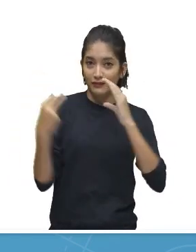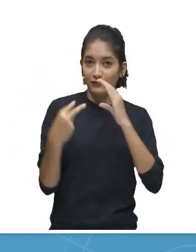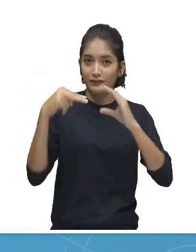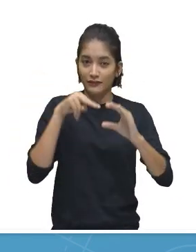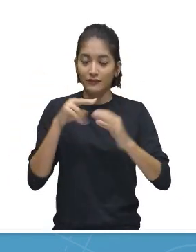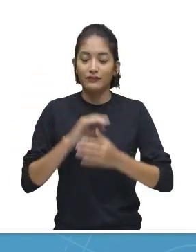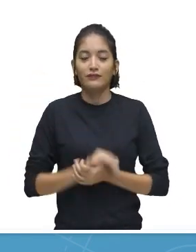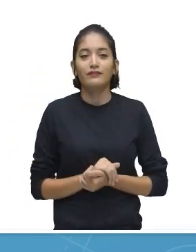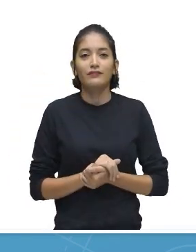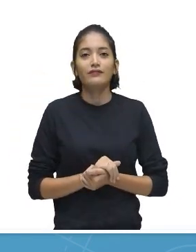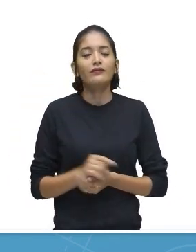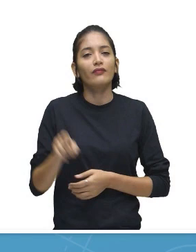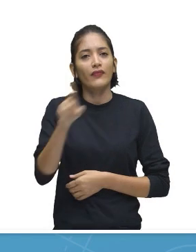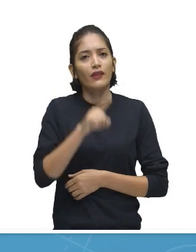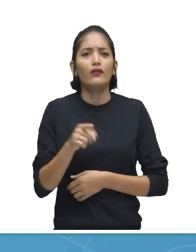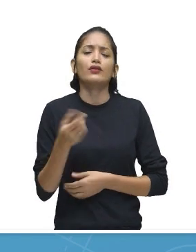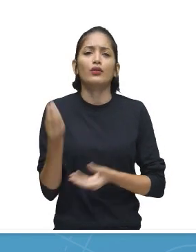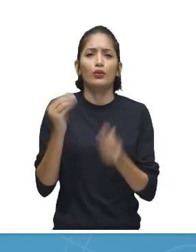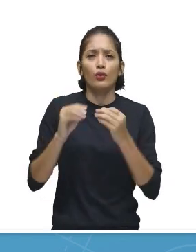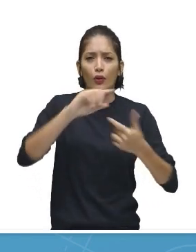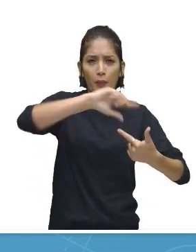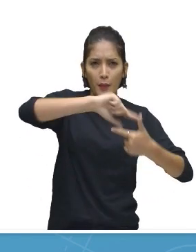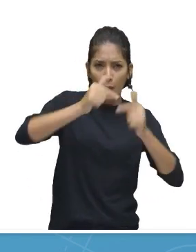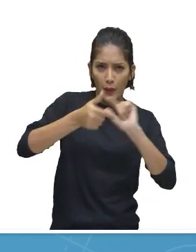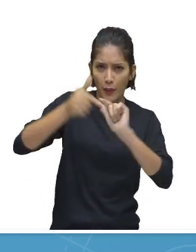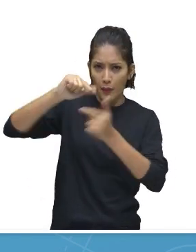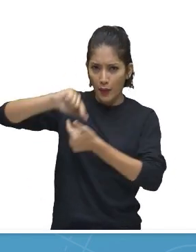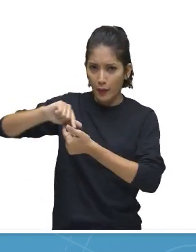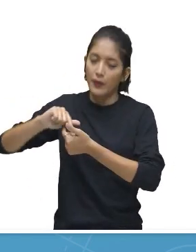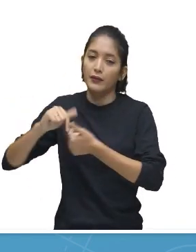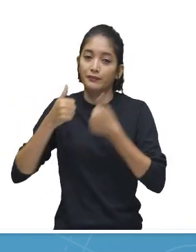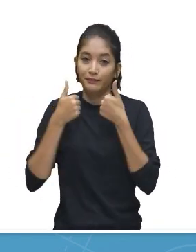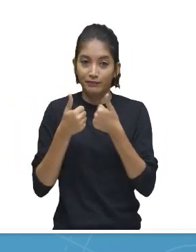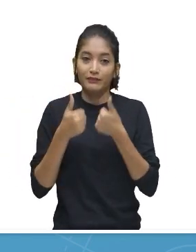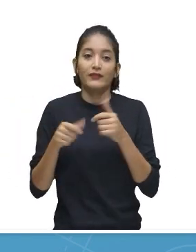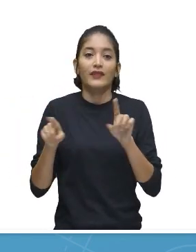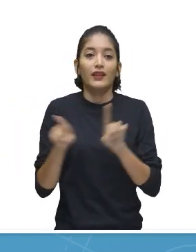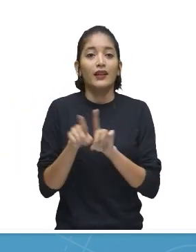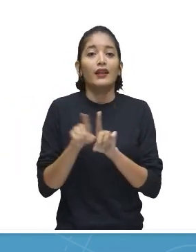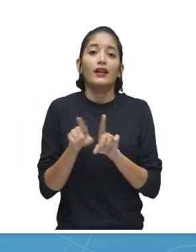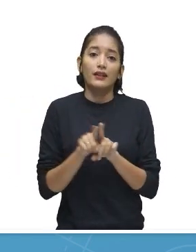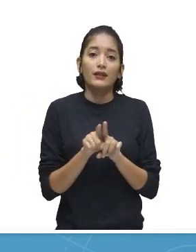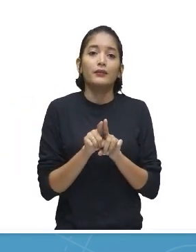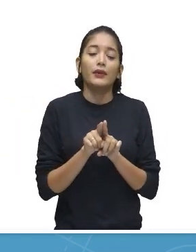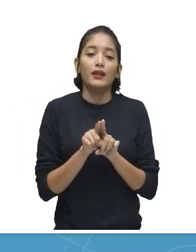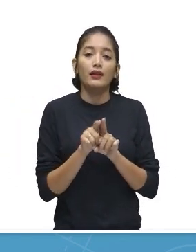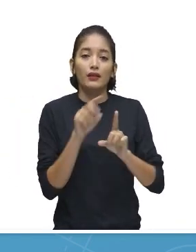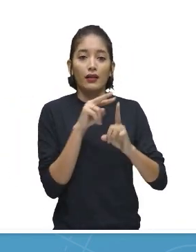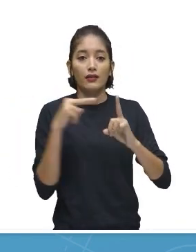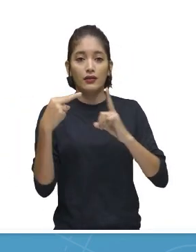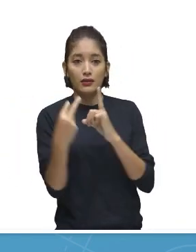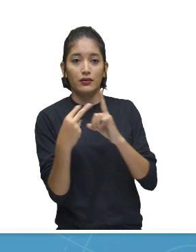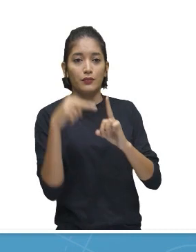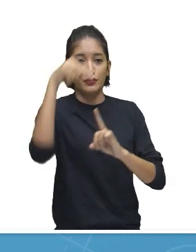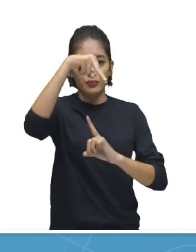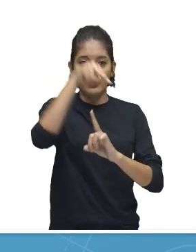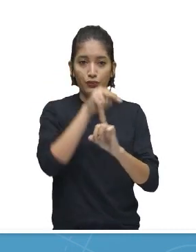muitos de vocês colocaram geometrização da forma, muito bem, renúncia à perspectiva, olha